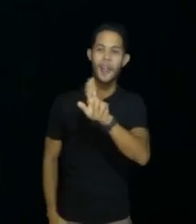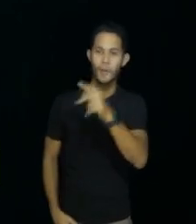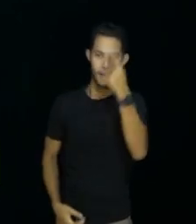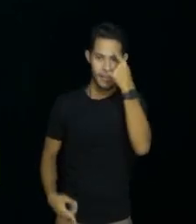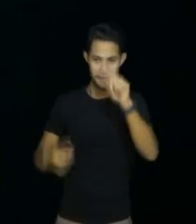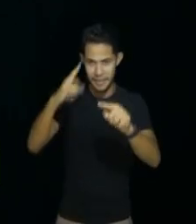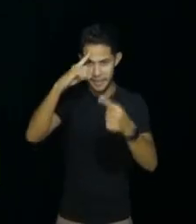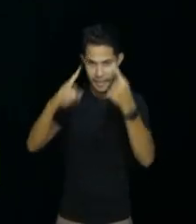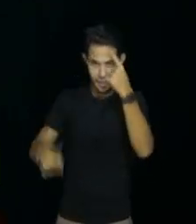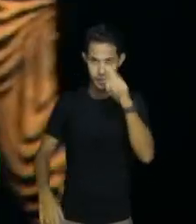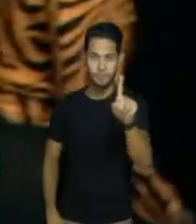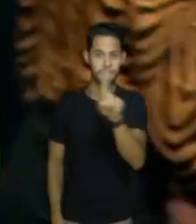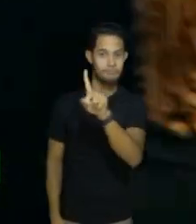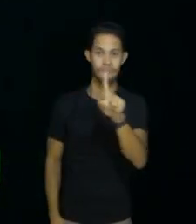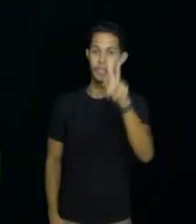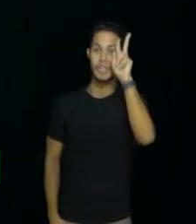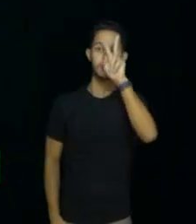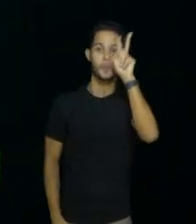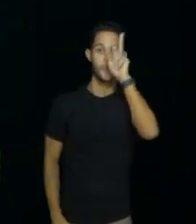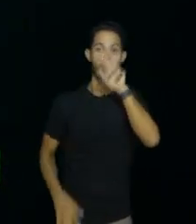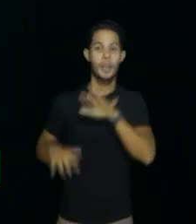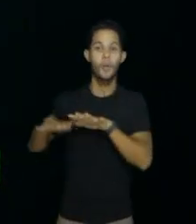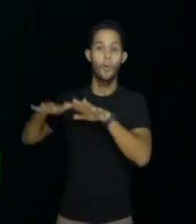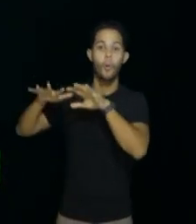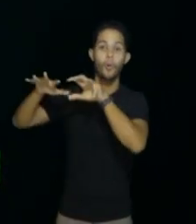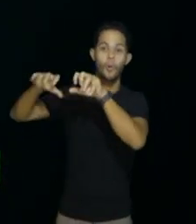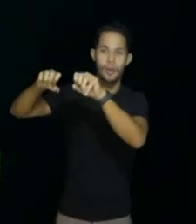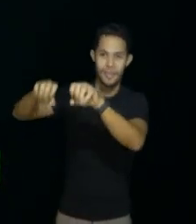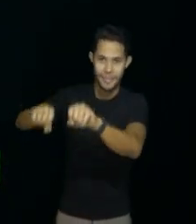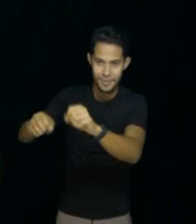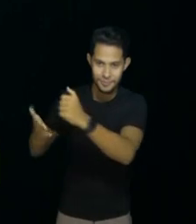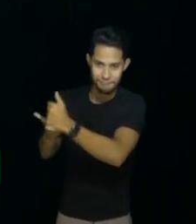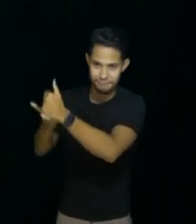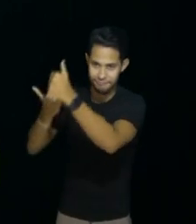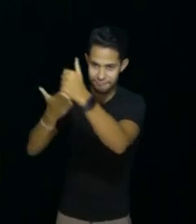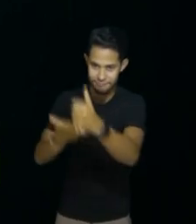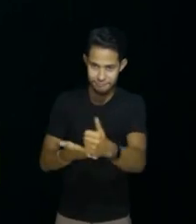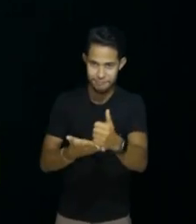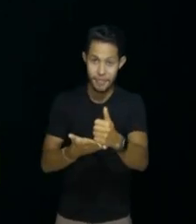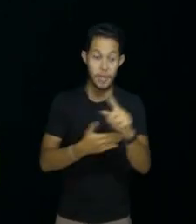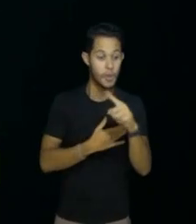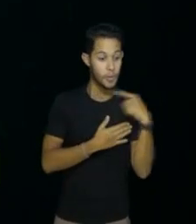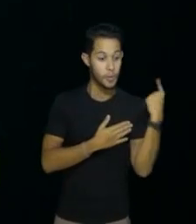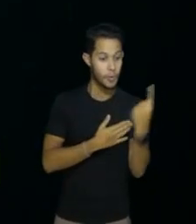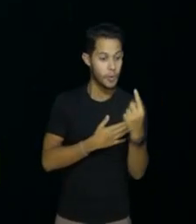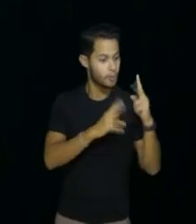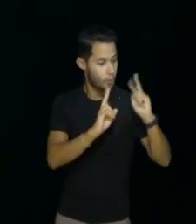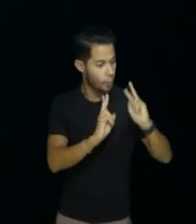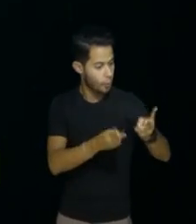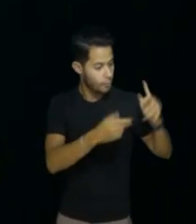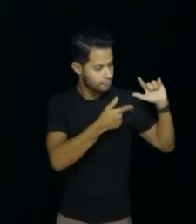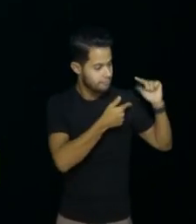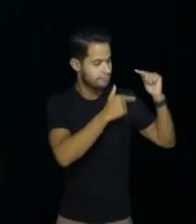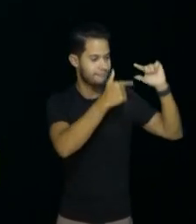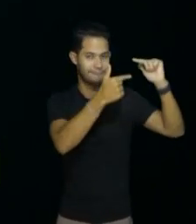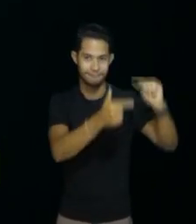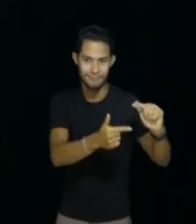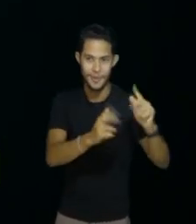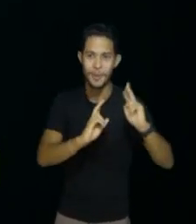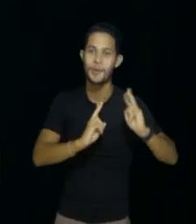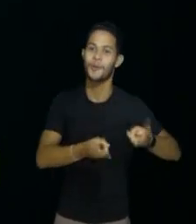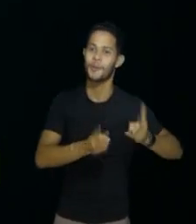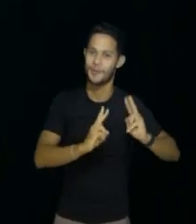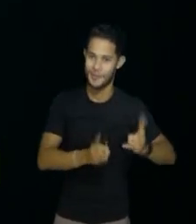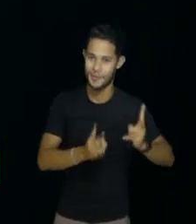nossos colonizadores que trouxeram, nós apenas estamos dando continuidade nela com o mesmo carinho que eles falaram. Eu costumo